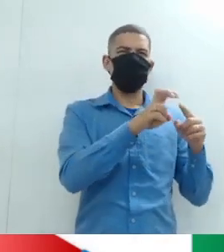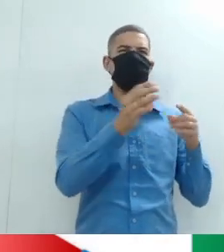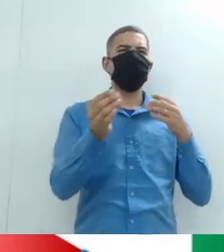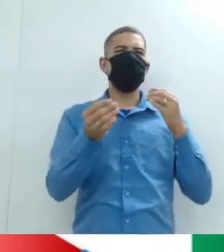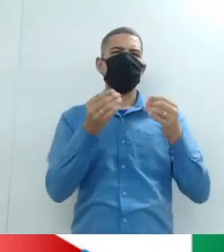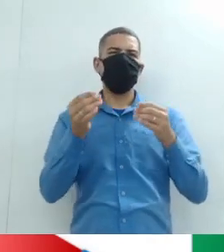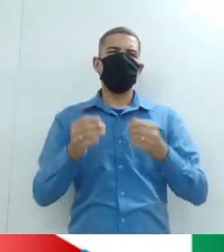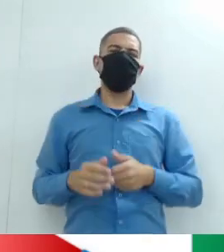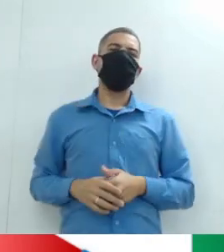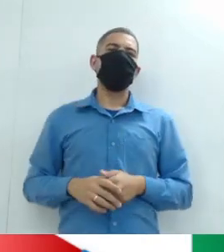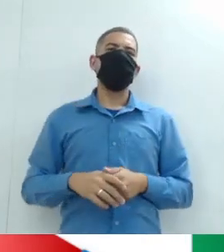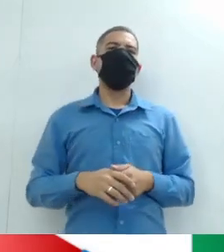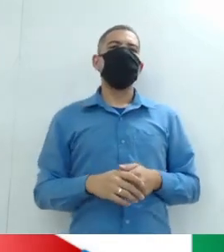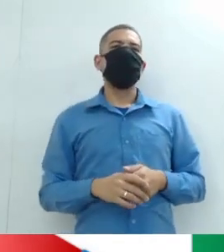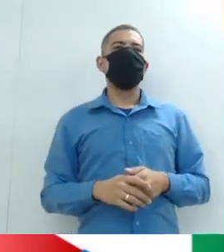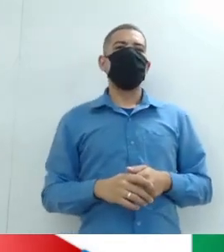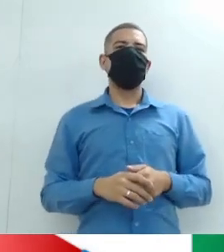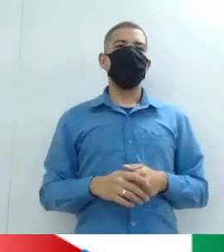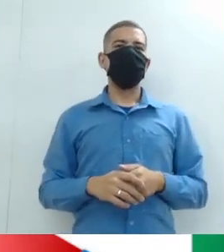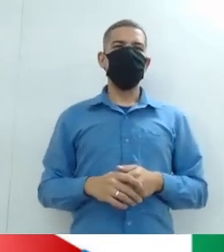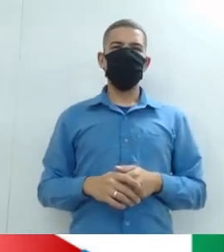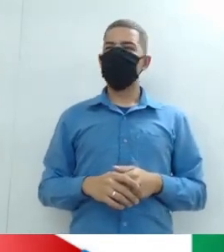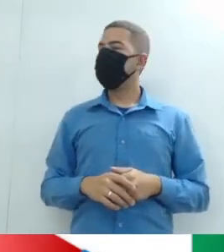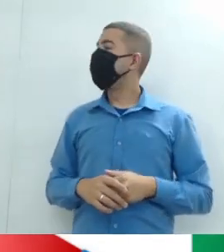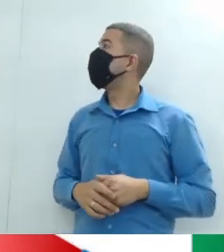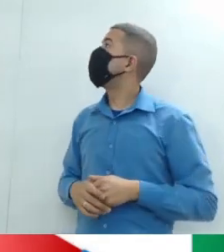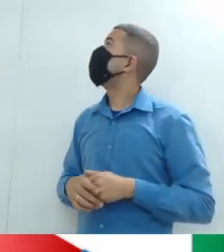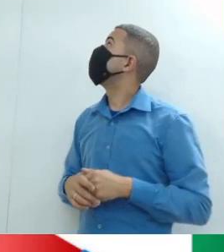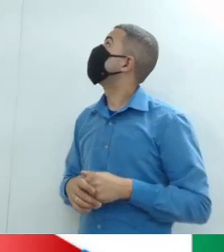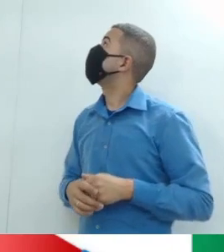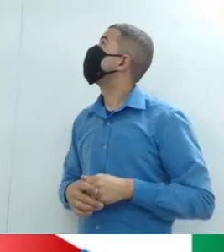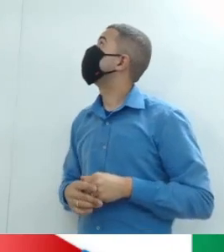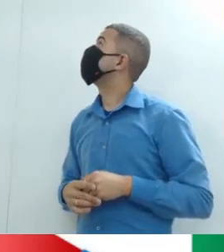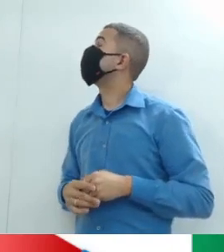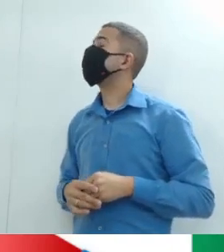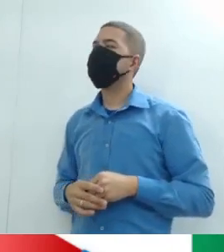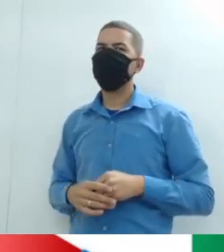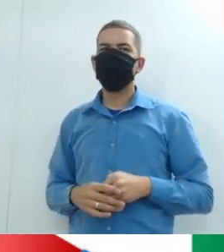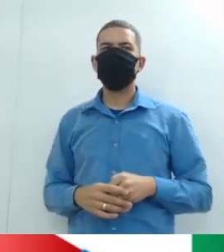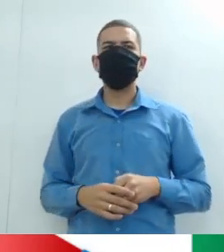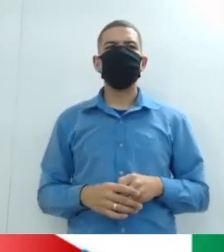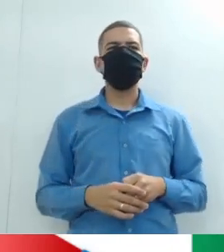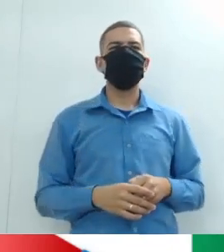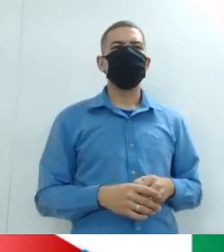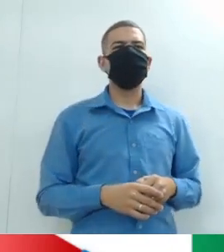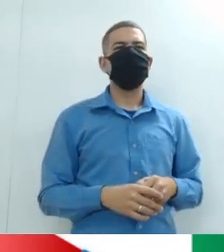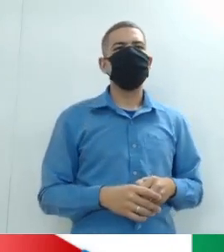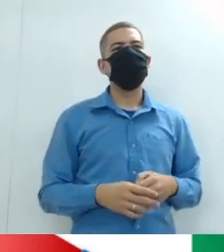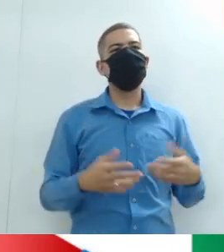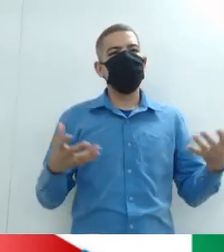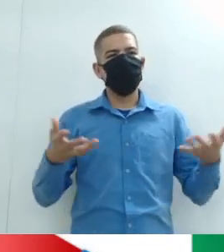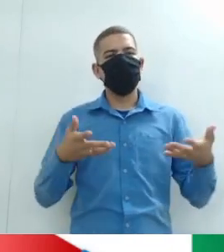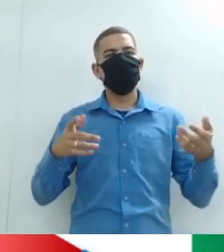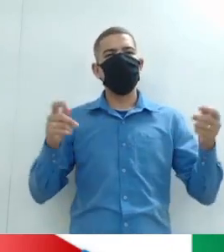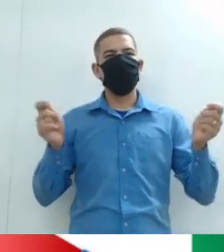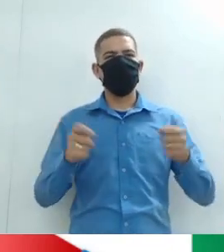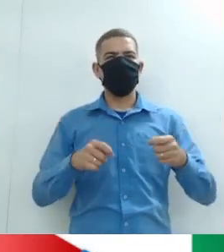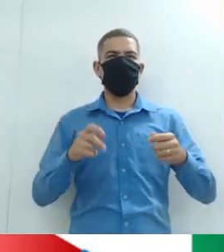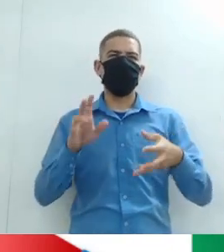tá? 125 na fatoração vai dar 5 vezes 5 vezes 5, que vai dar 5 ao cubo. Agora eu